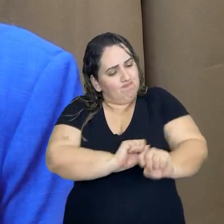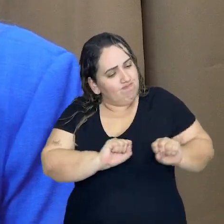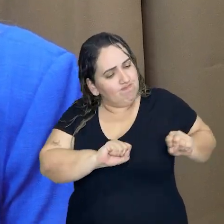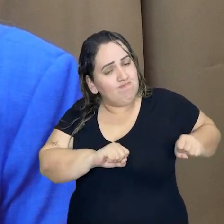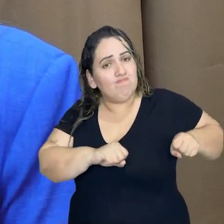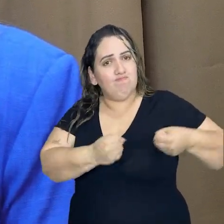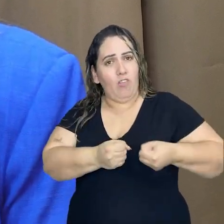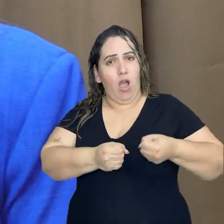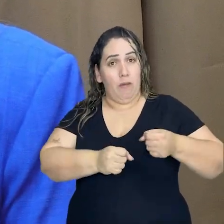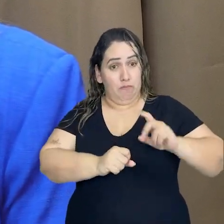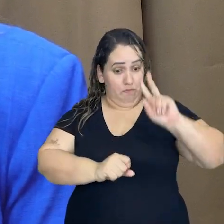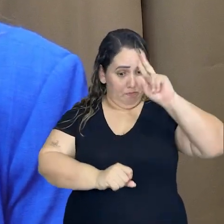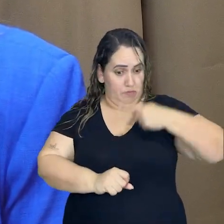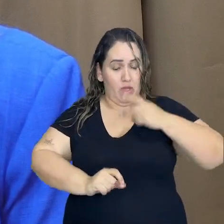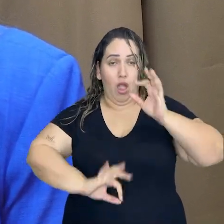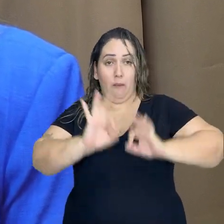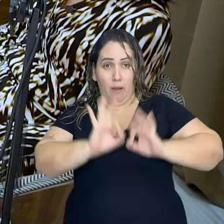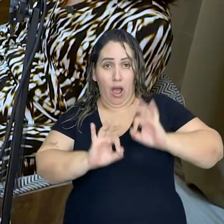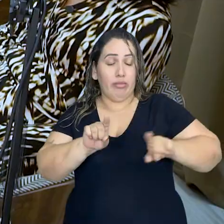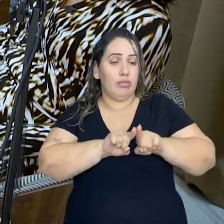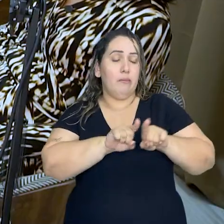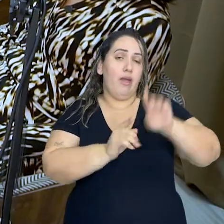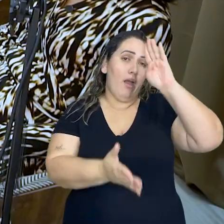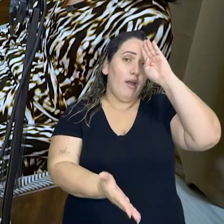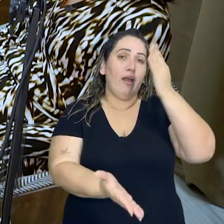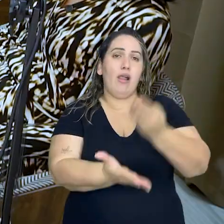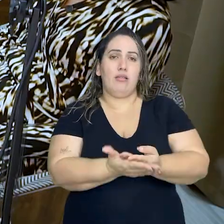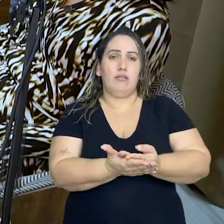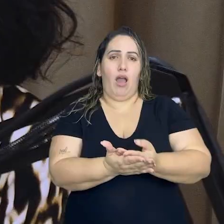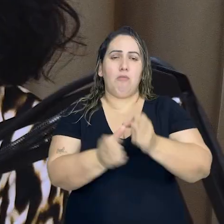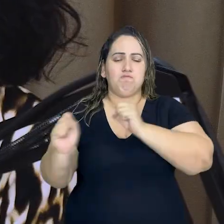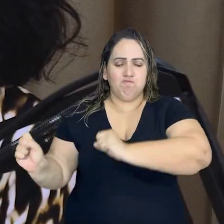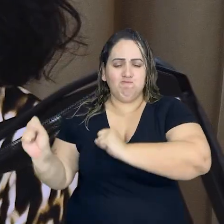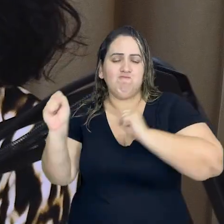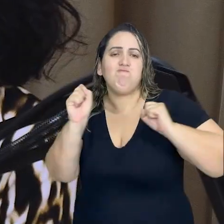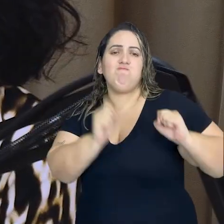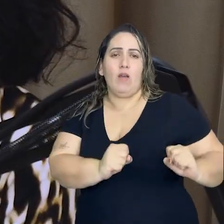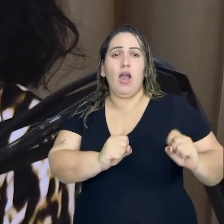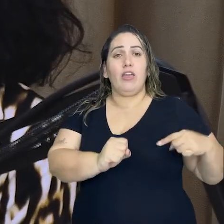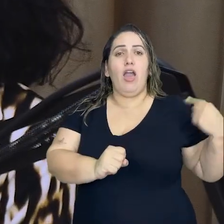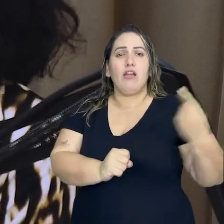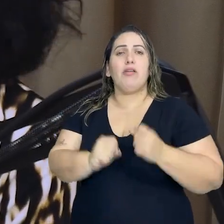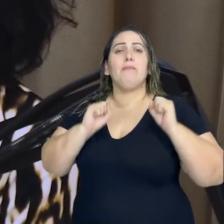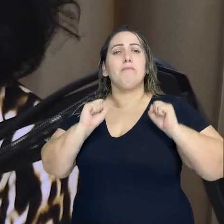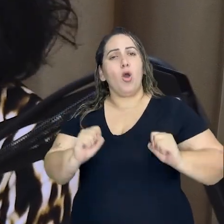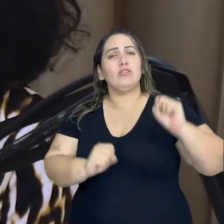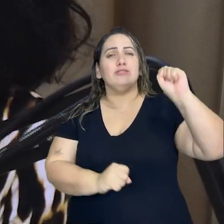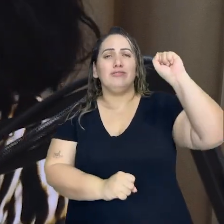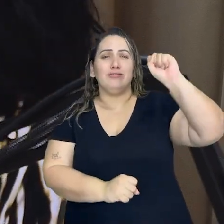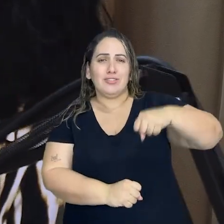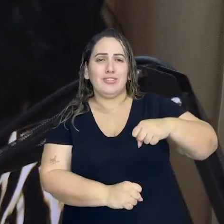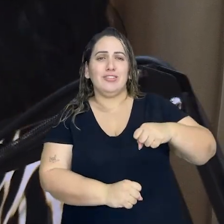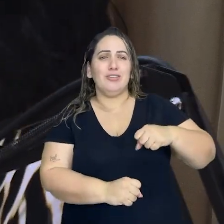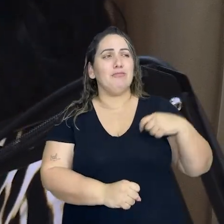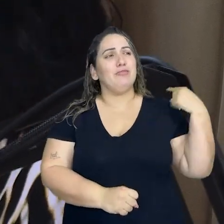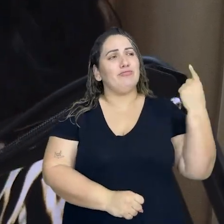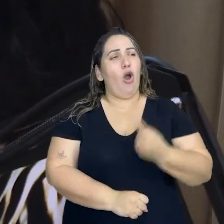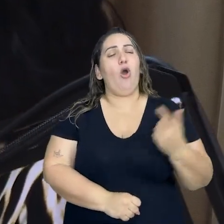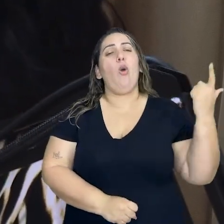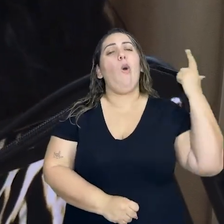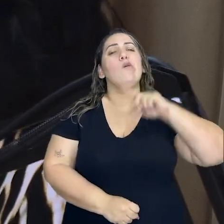da gente arregaçar as mangas e ir à luta, né? É verdade. E se preparar a contento, e acreditar e